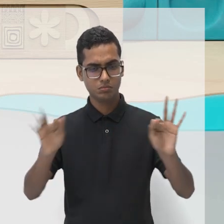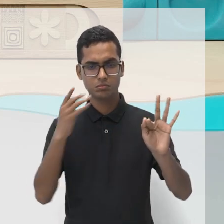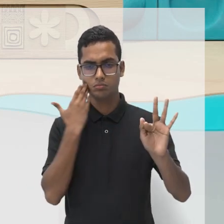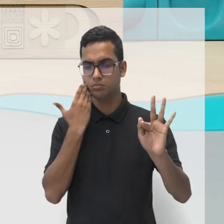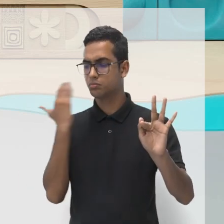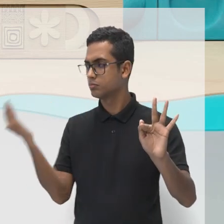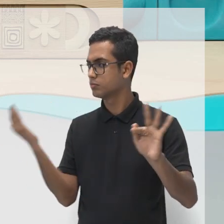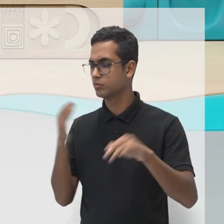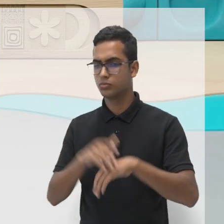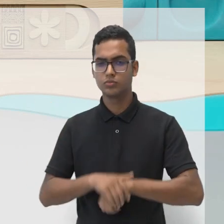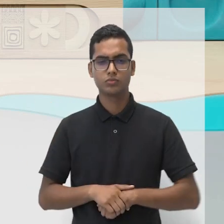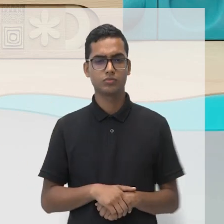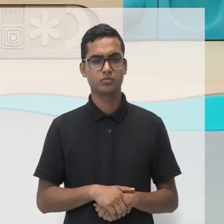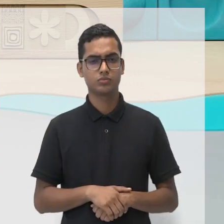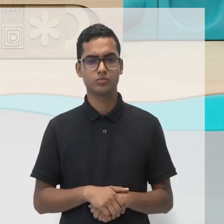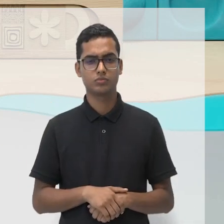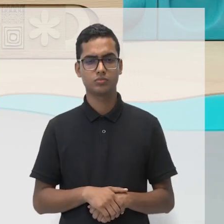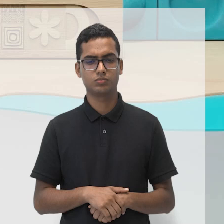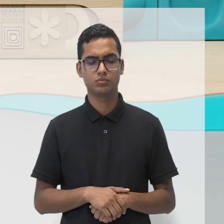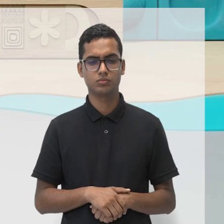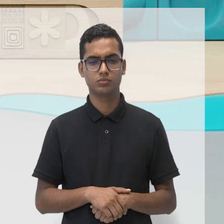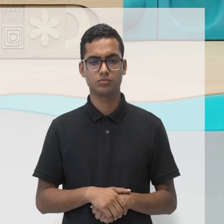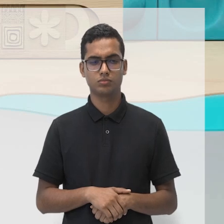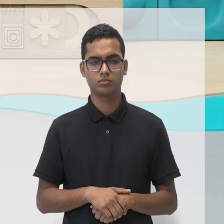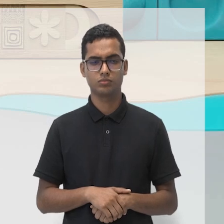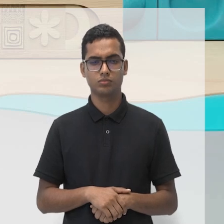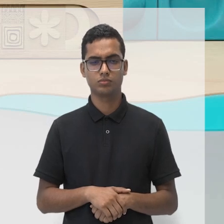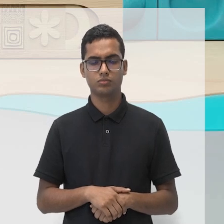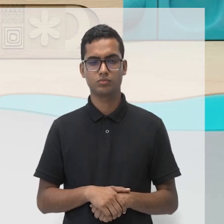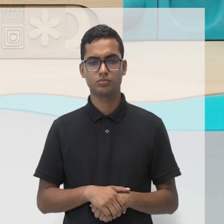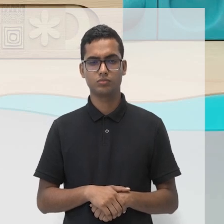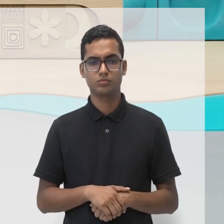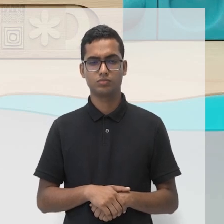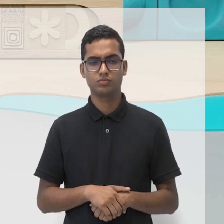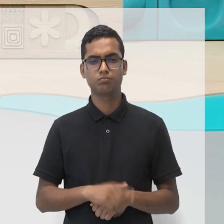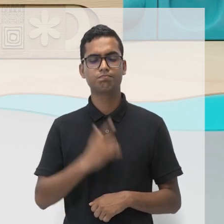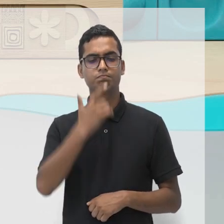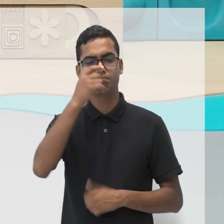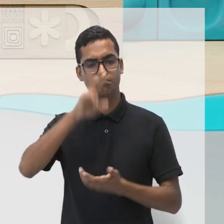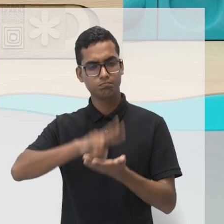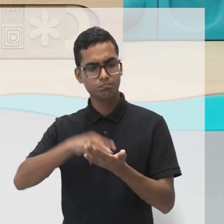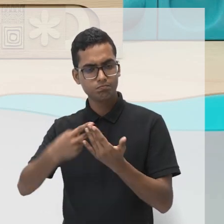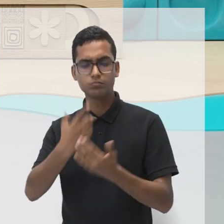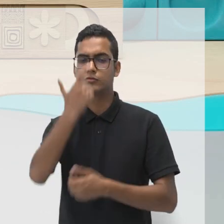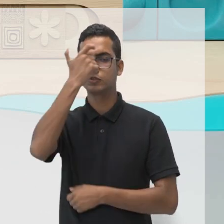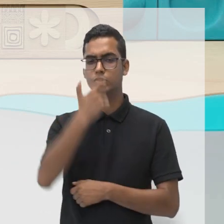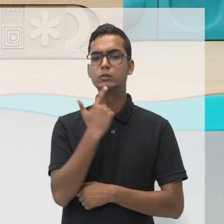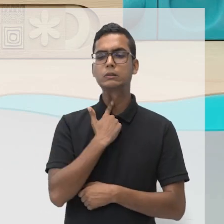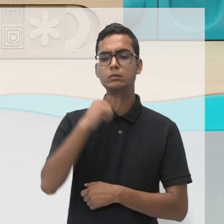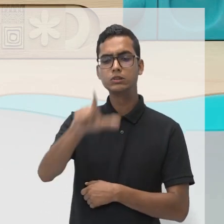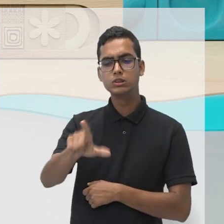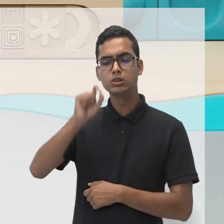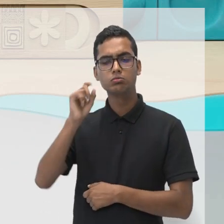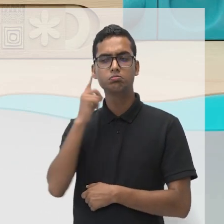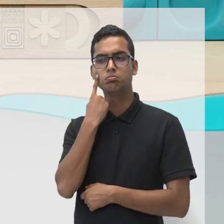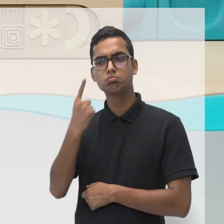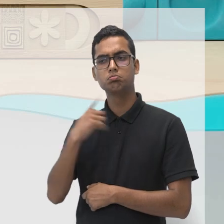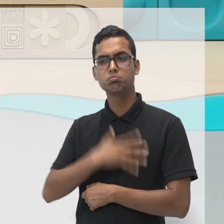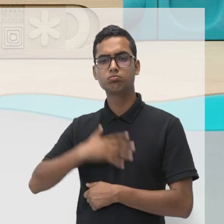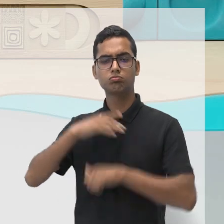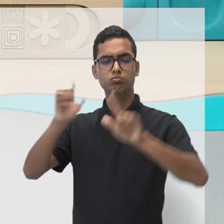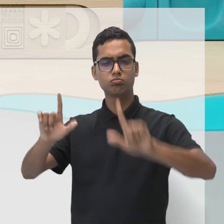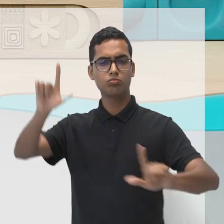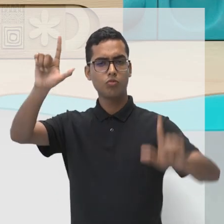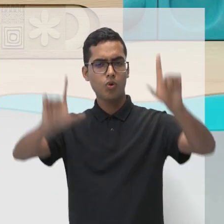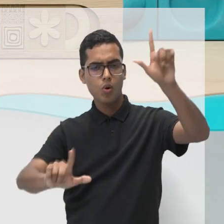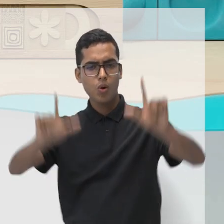eu prefiro assistindo TV. Não, eu vou dizer, I prefer watch TV. Eu prefiro assistir